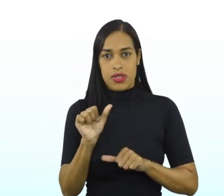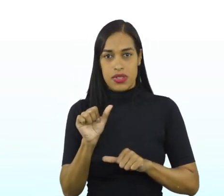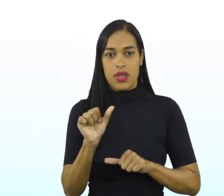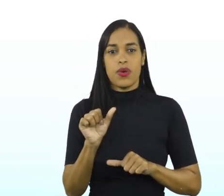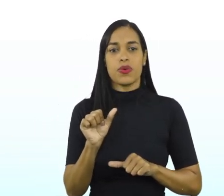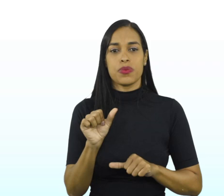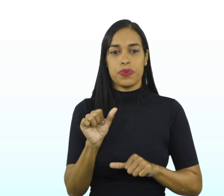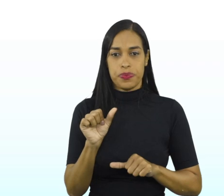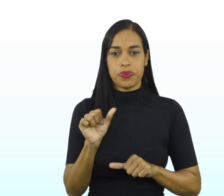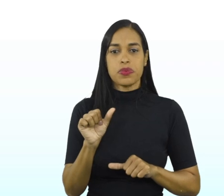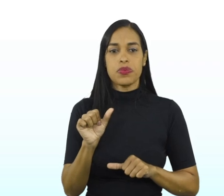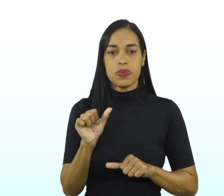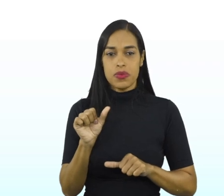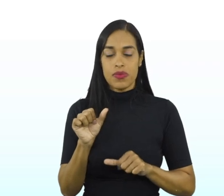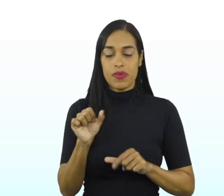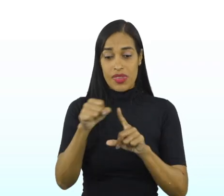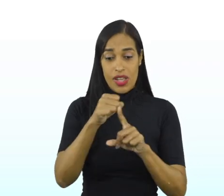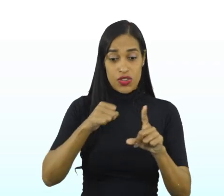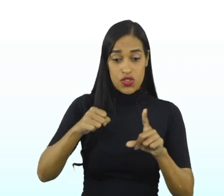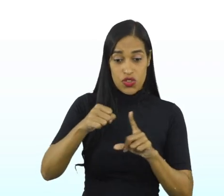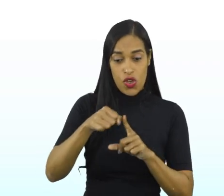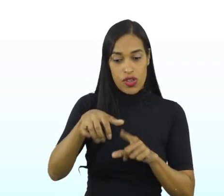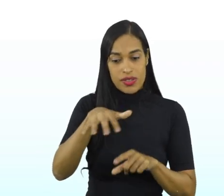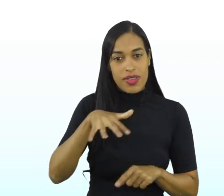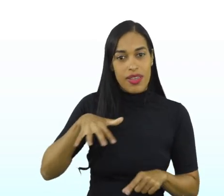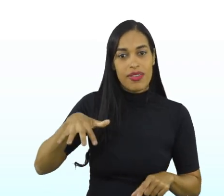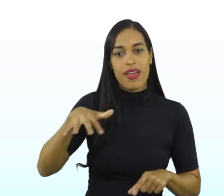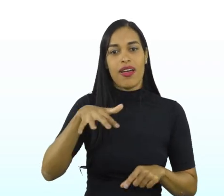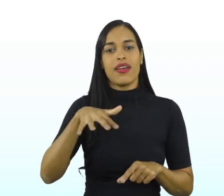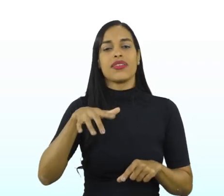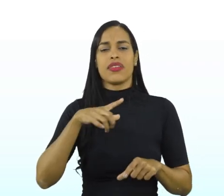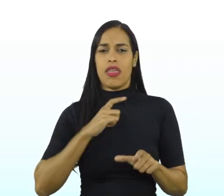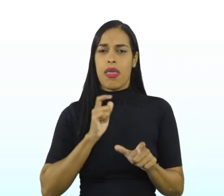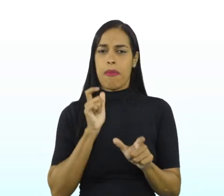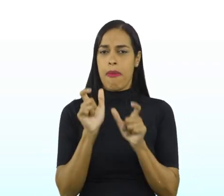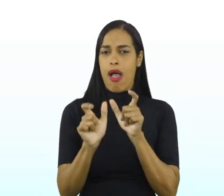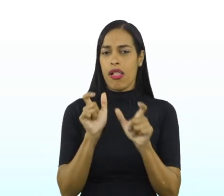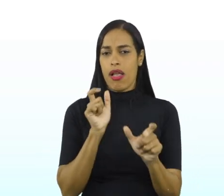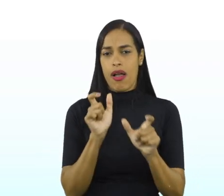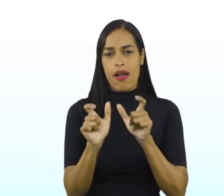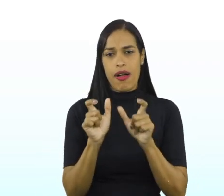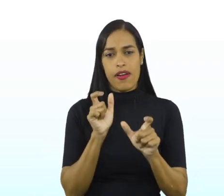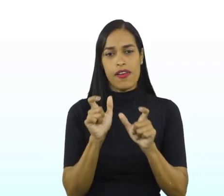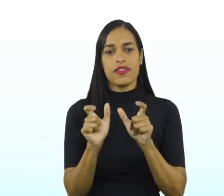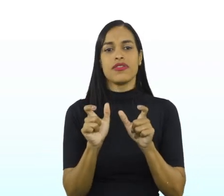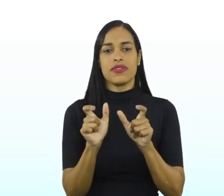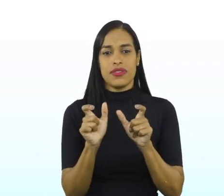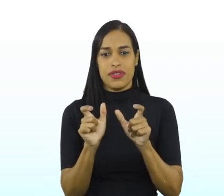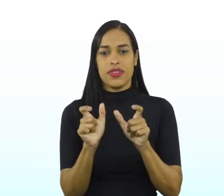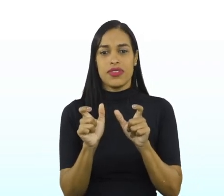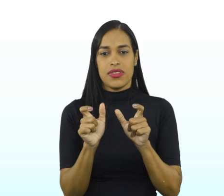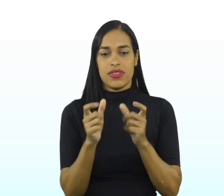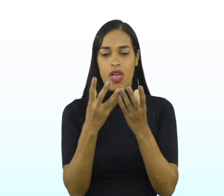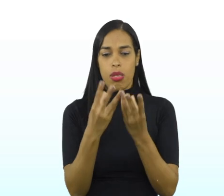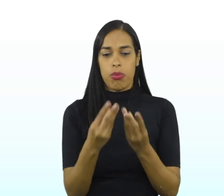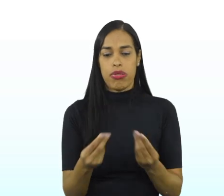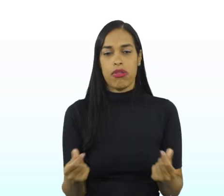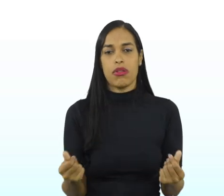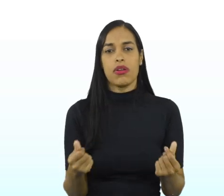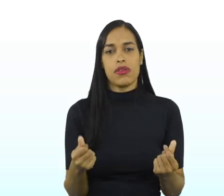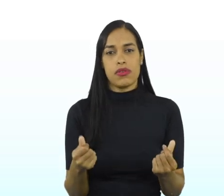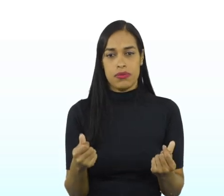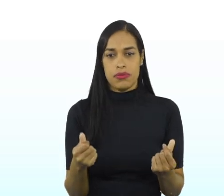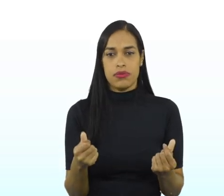a mudança, né, que vem ocorrendo aí na sociedade, e existem palavras, como eu falei, que vai caindo em